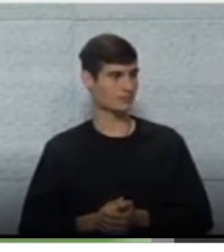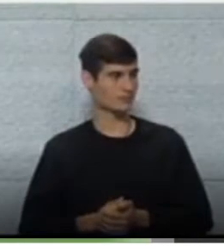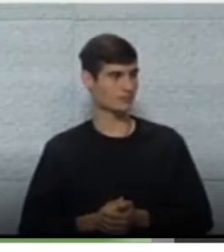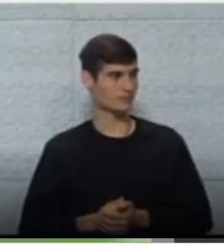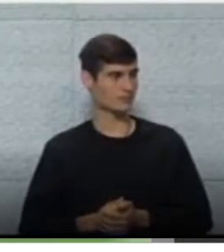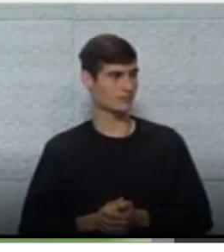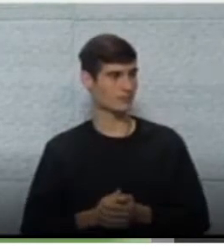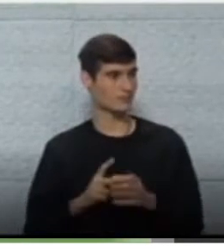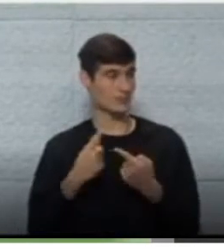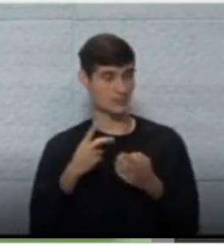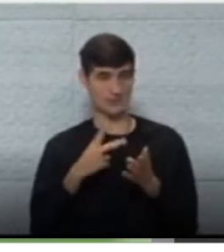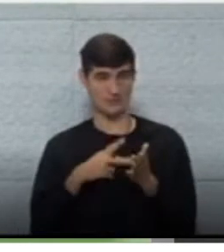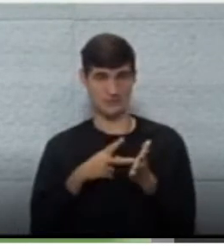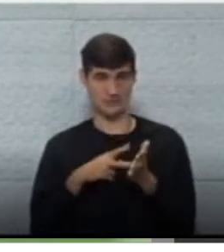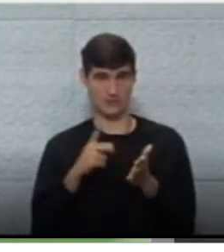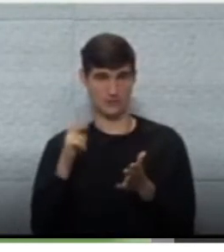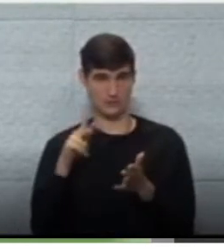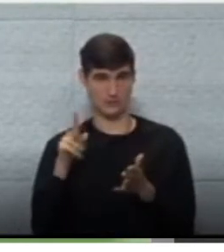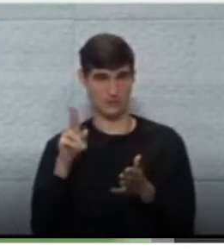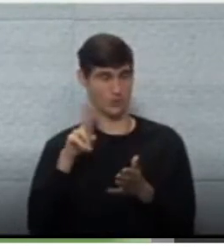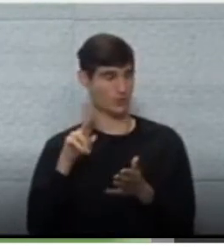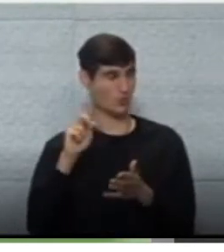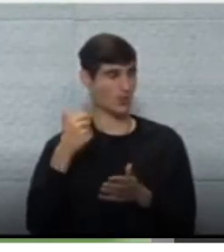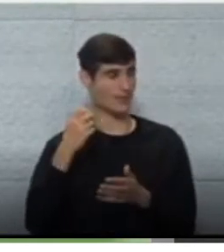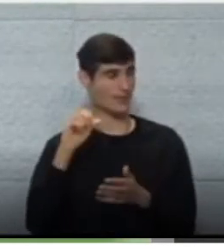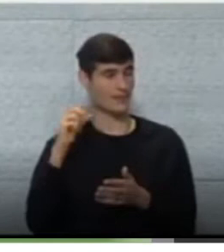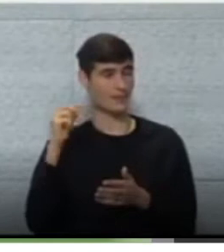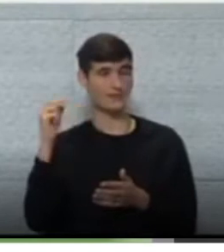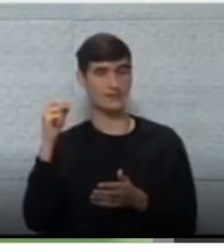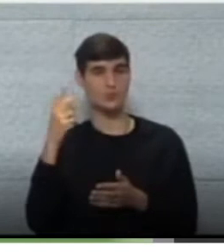10 a menos 2. Então, vamos corrigir já